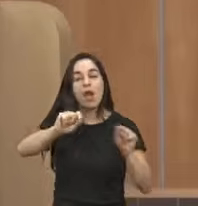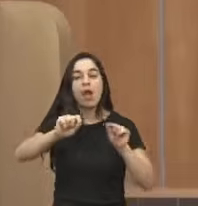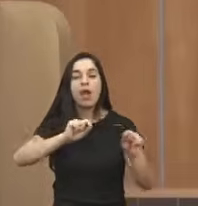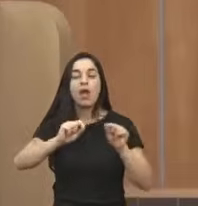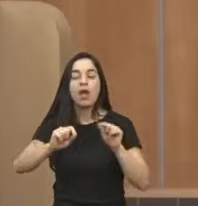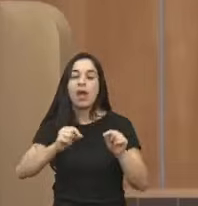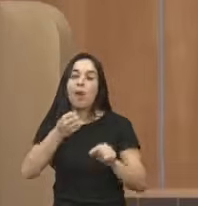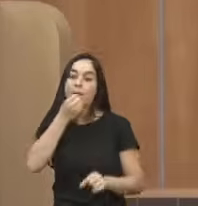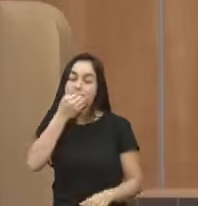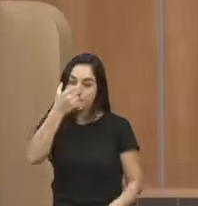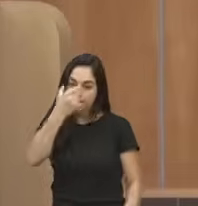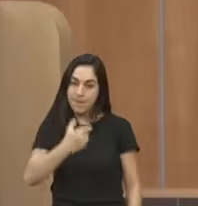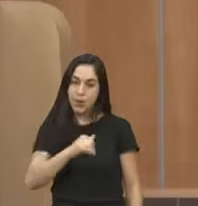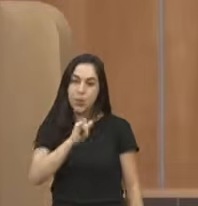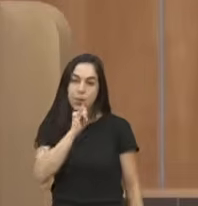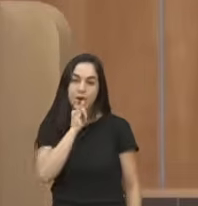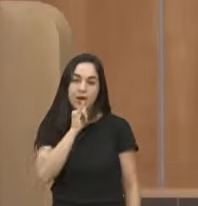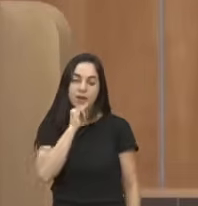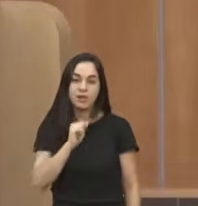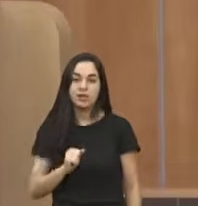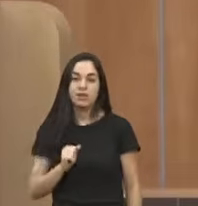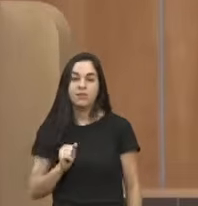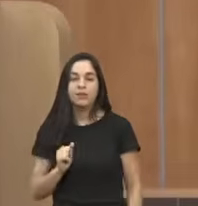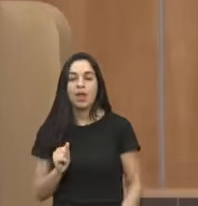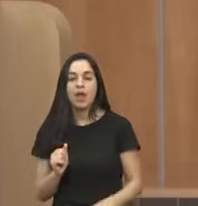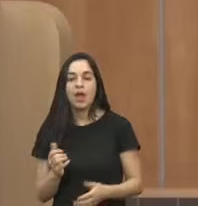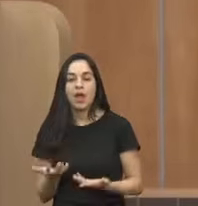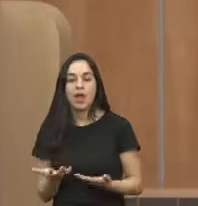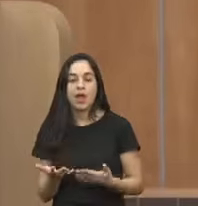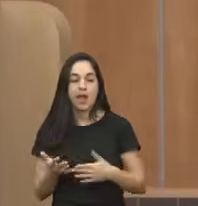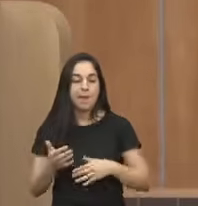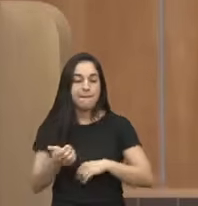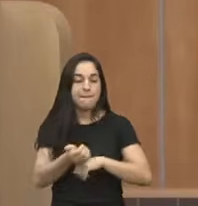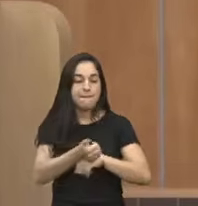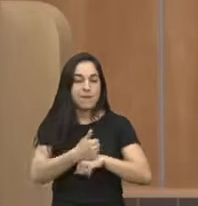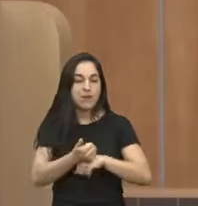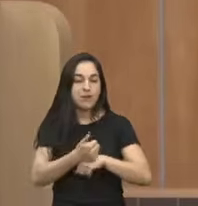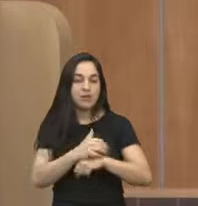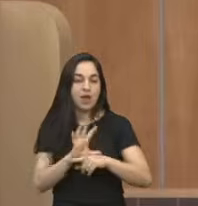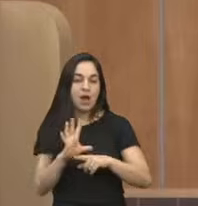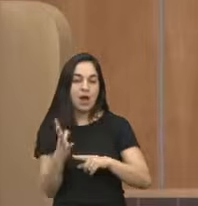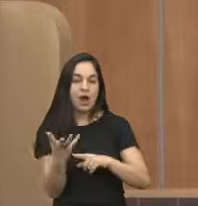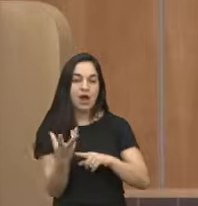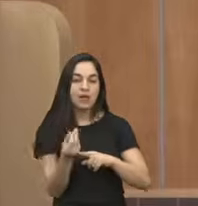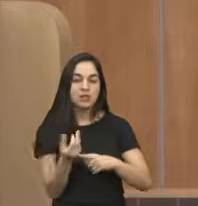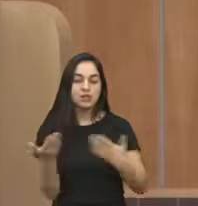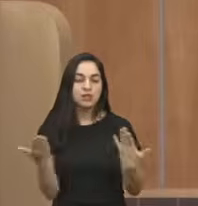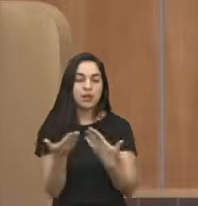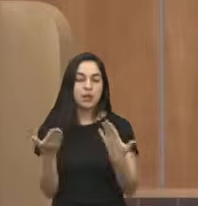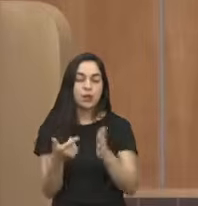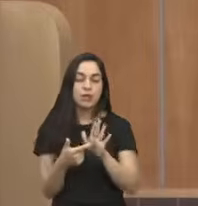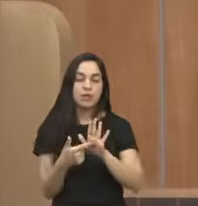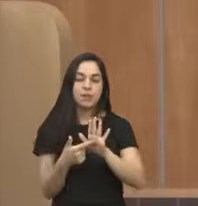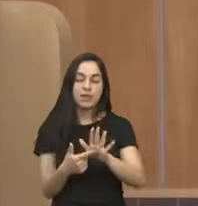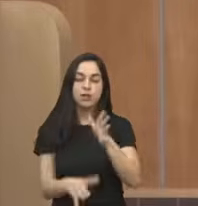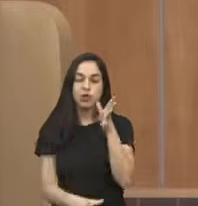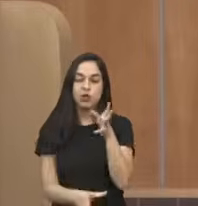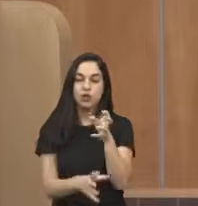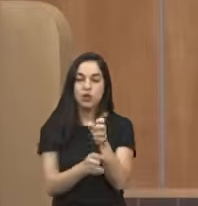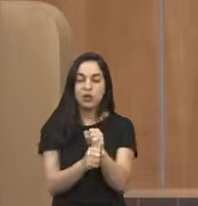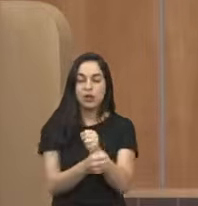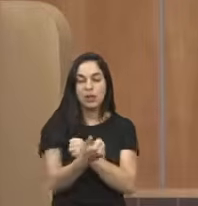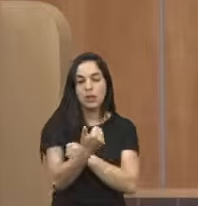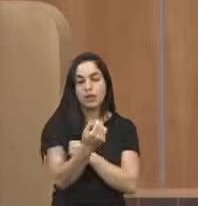do bom exemplo. Dos artistas que hoje foram apresentados, 13 artistas